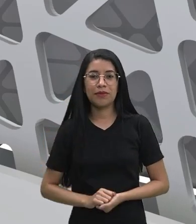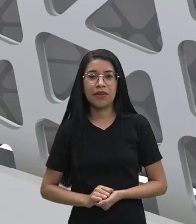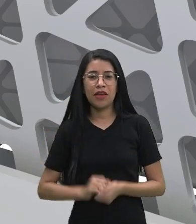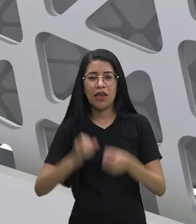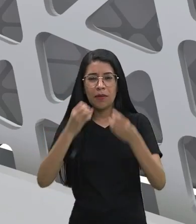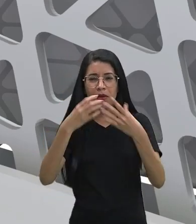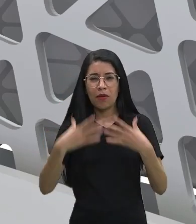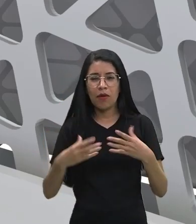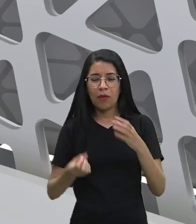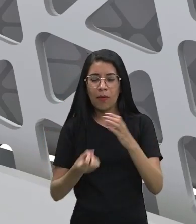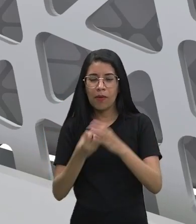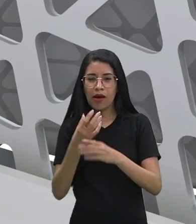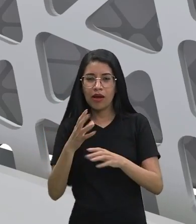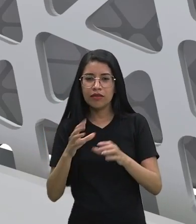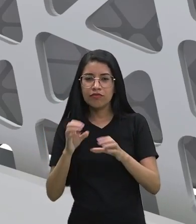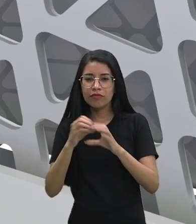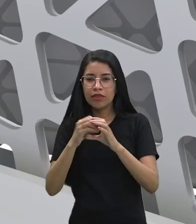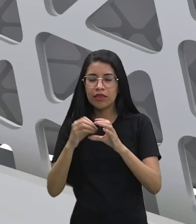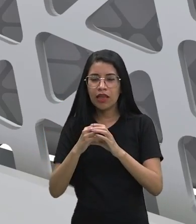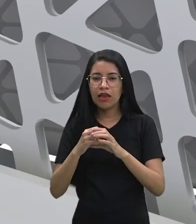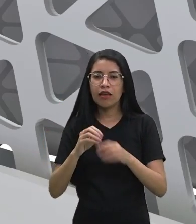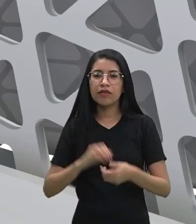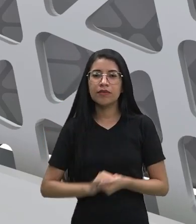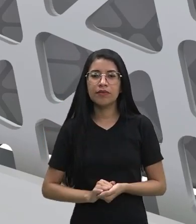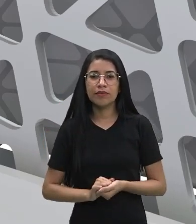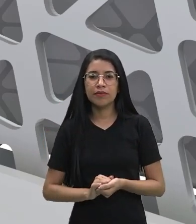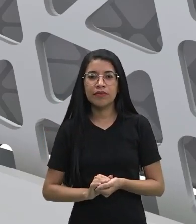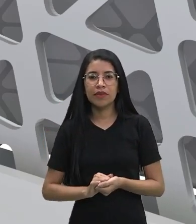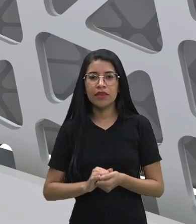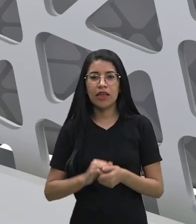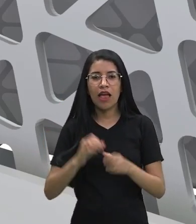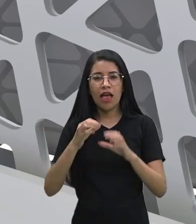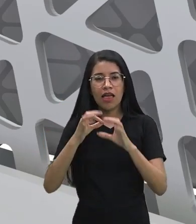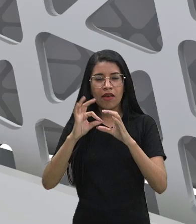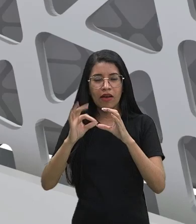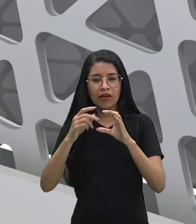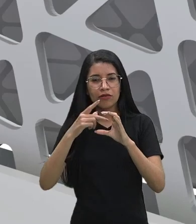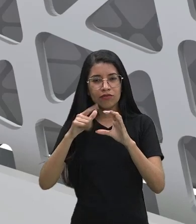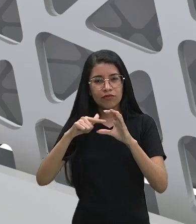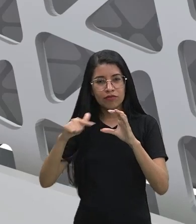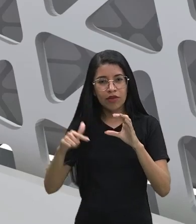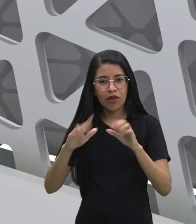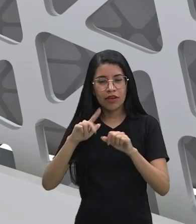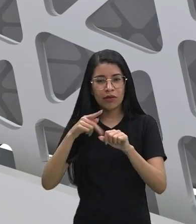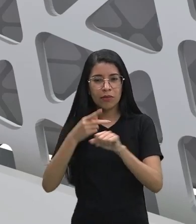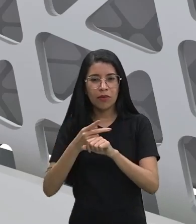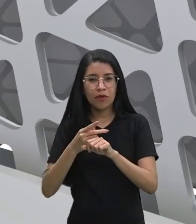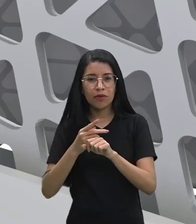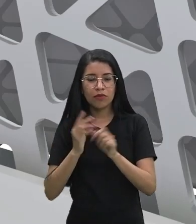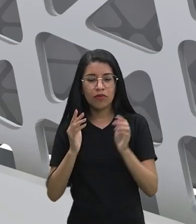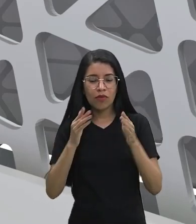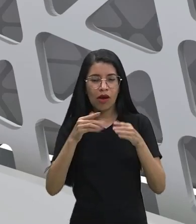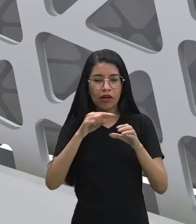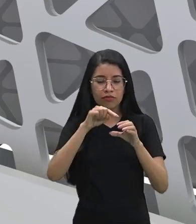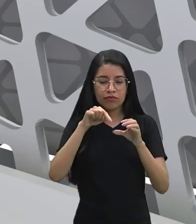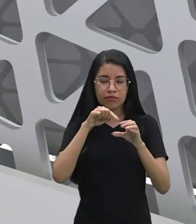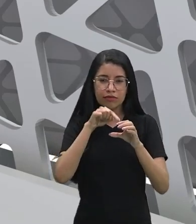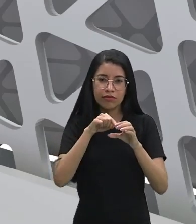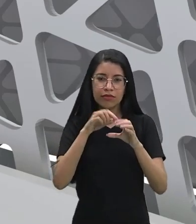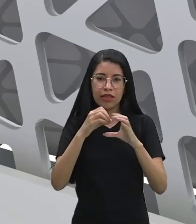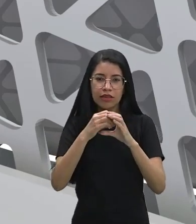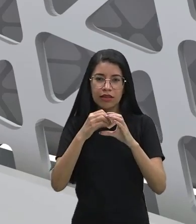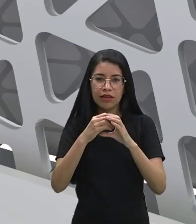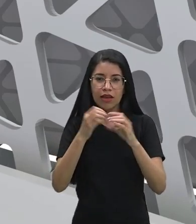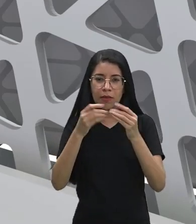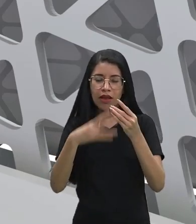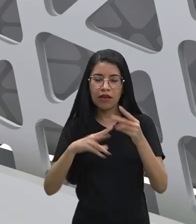sobre surgimento das células, a gente falou sobre célula procarionte e eucarionte, e depois a gente foi lá para o núcleo da célula, falando